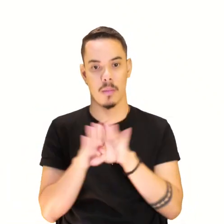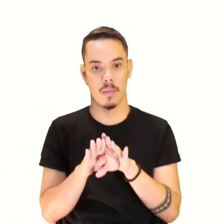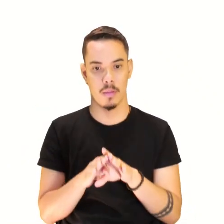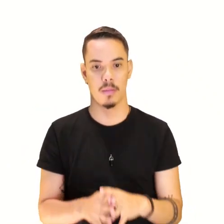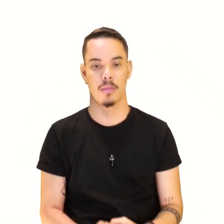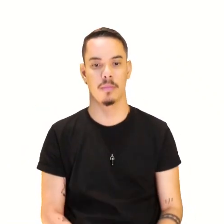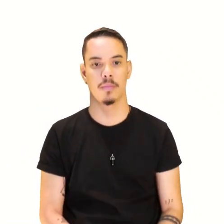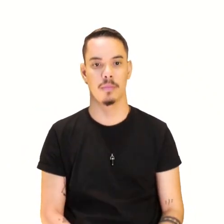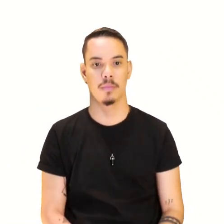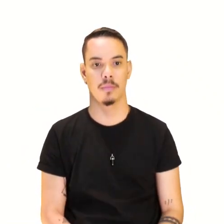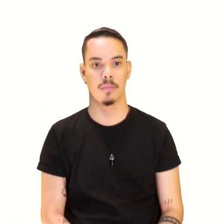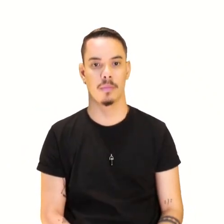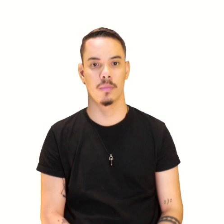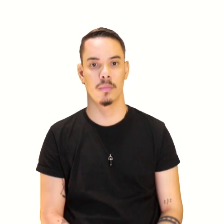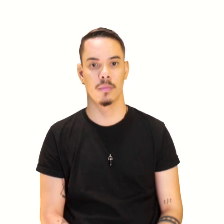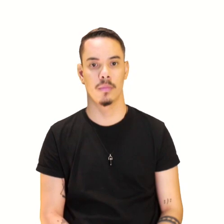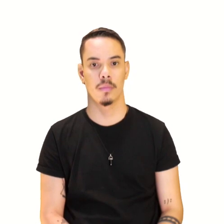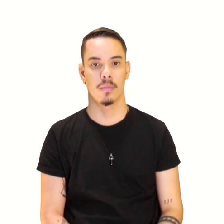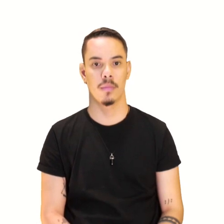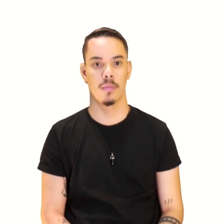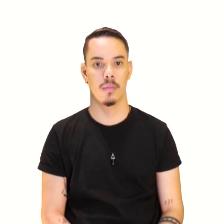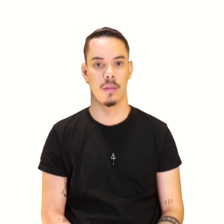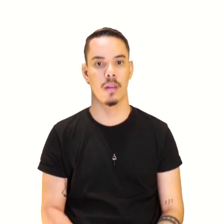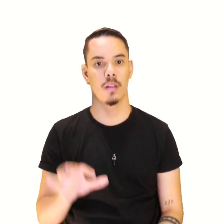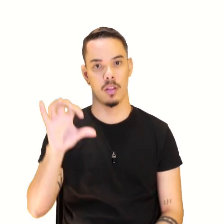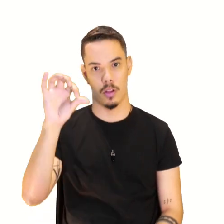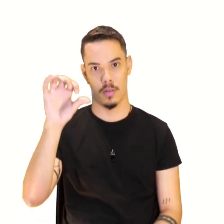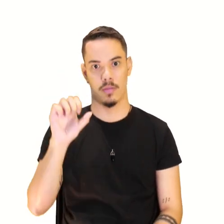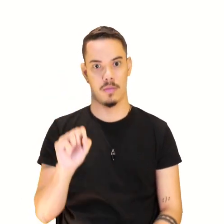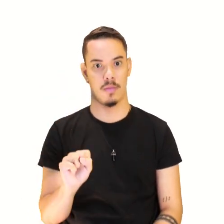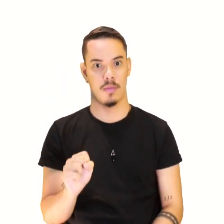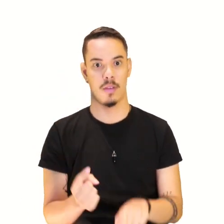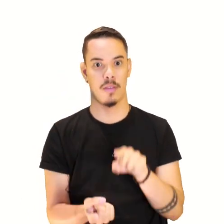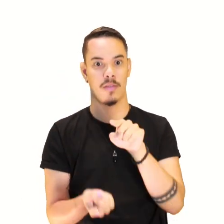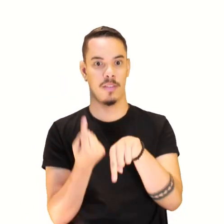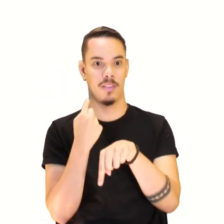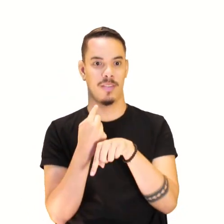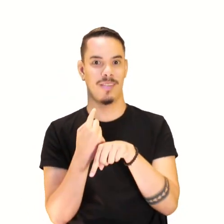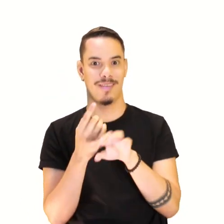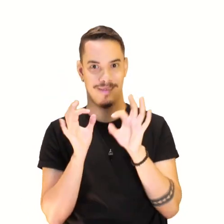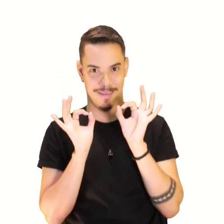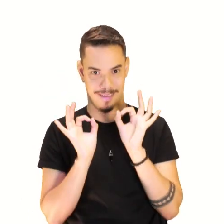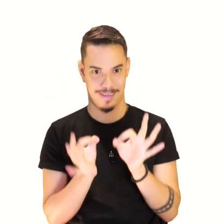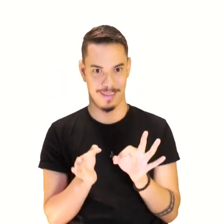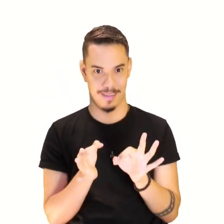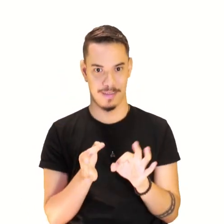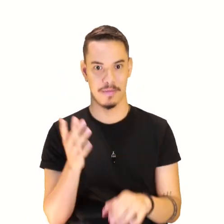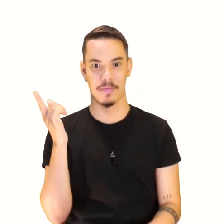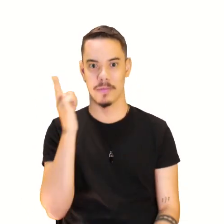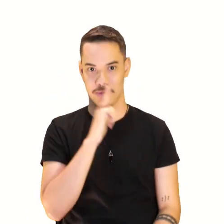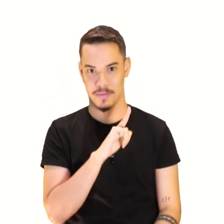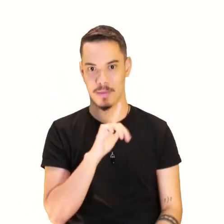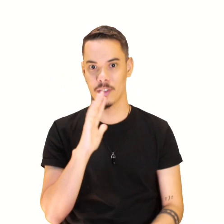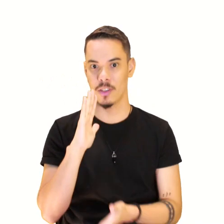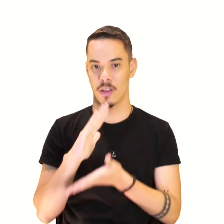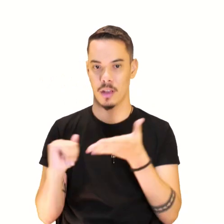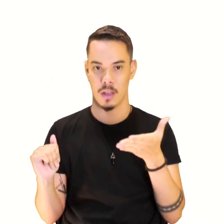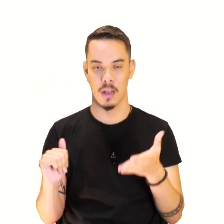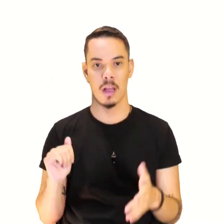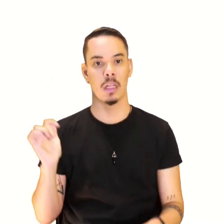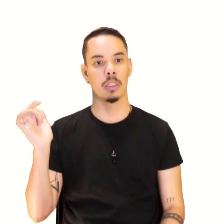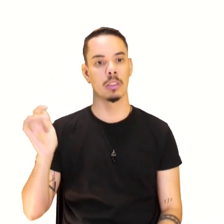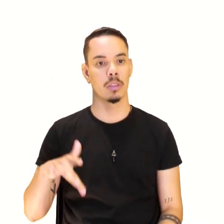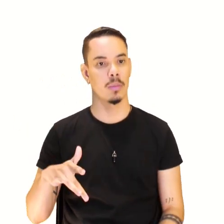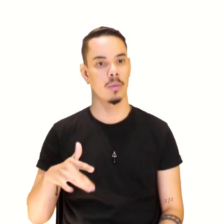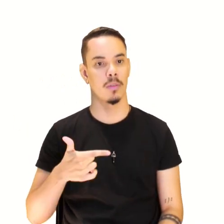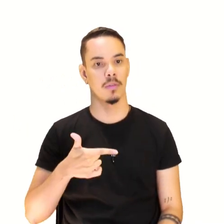vez de oito sobre 9 eu vou colocar aqui nove sobre oito Olha que legal né a gente pode cortar esse com esse e ficamos